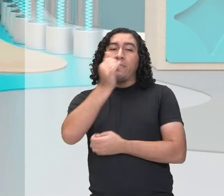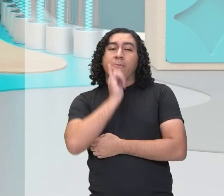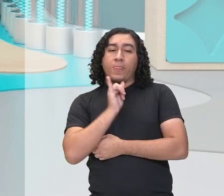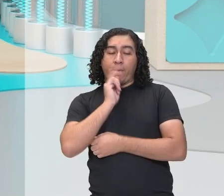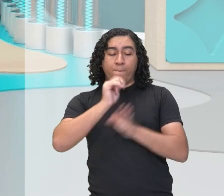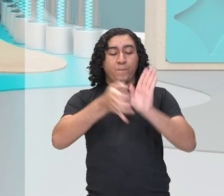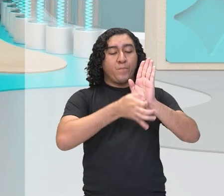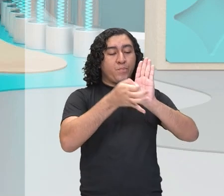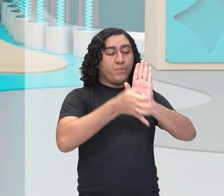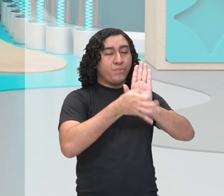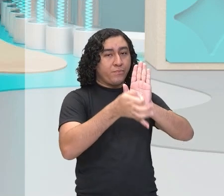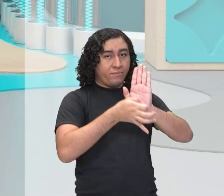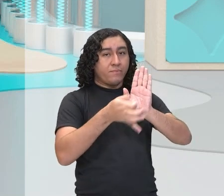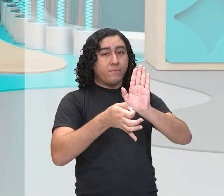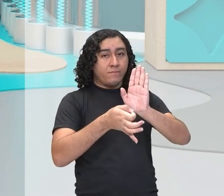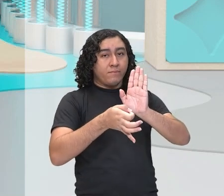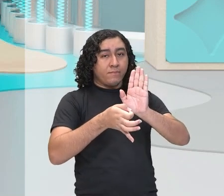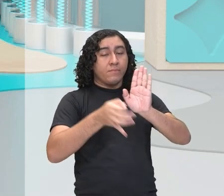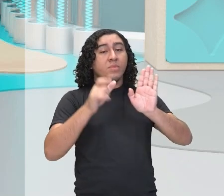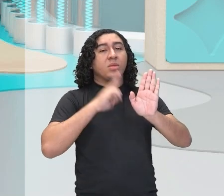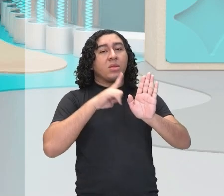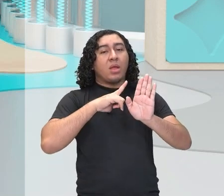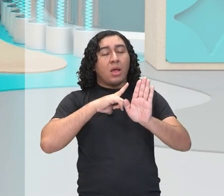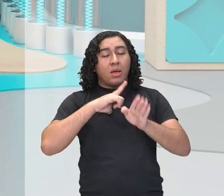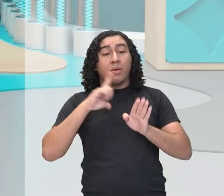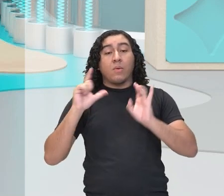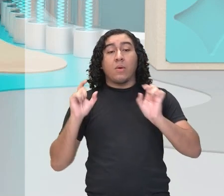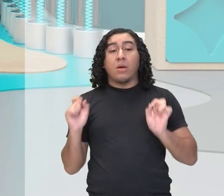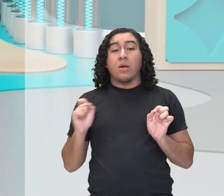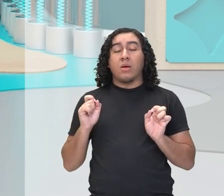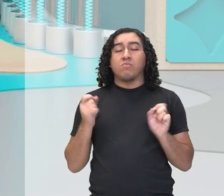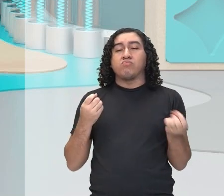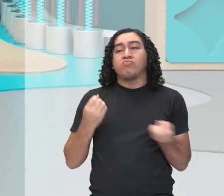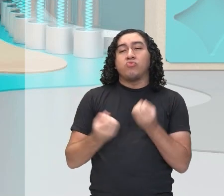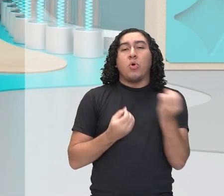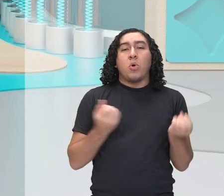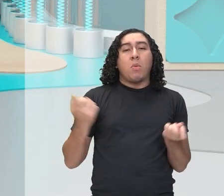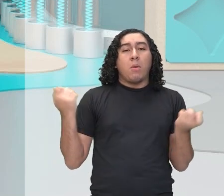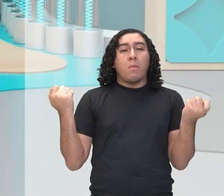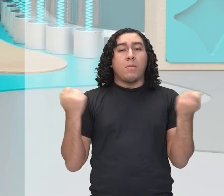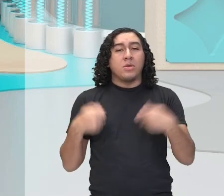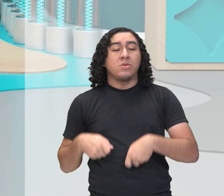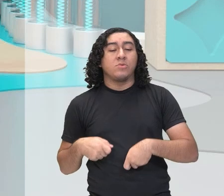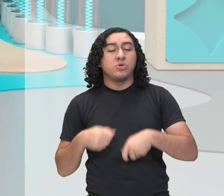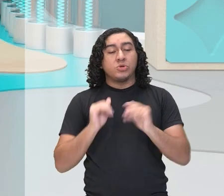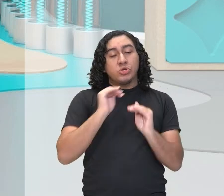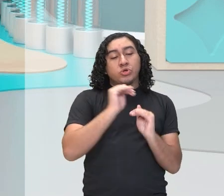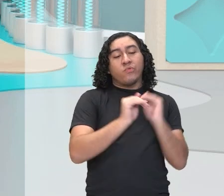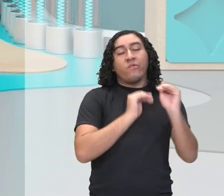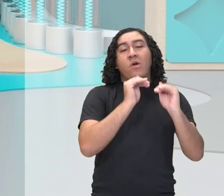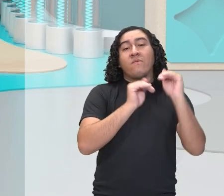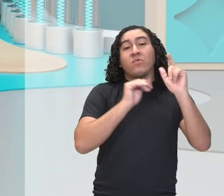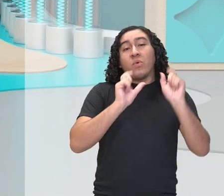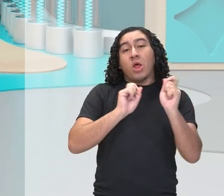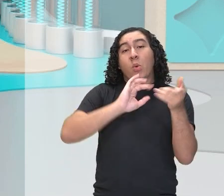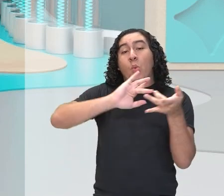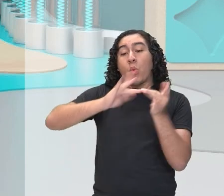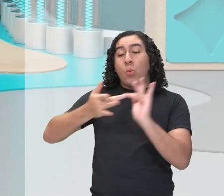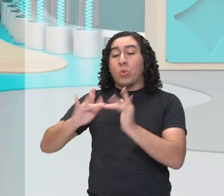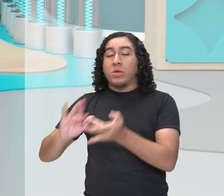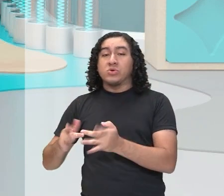artigo de opinião, A Infância Não Pode Esperar, aborda, ou melhor, desenvolve a sua